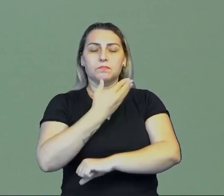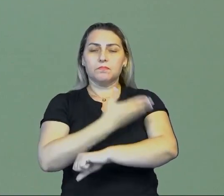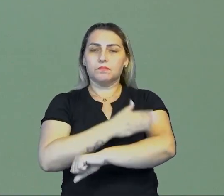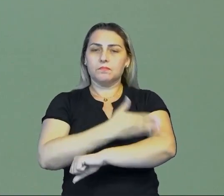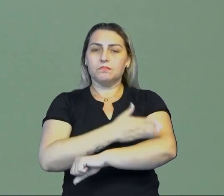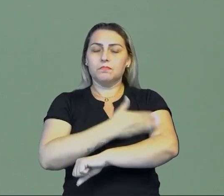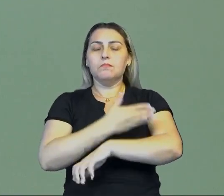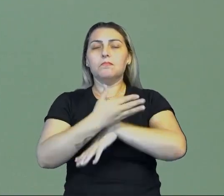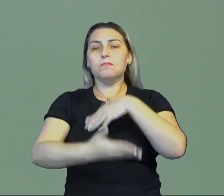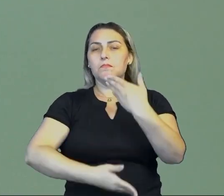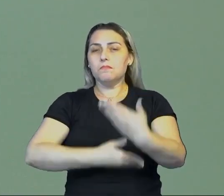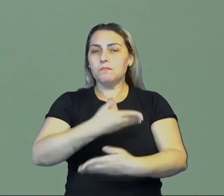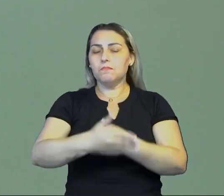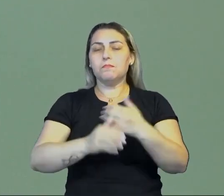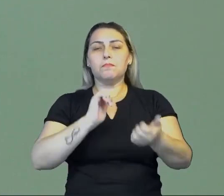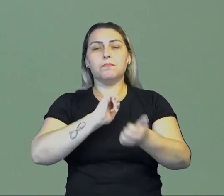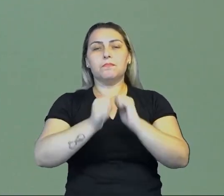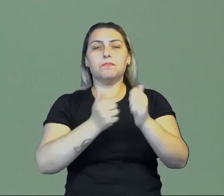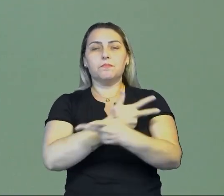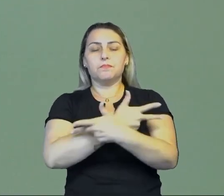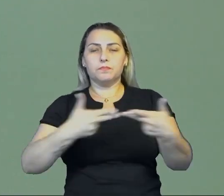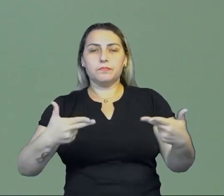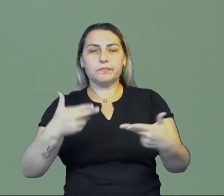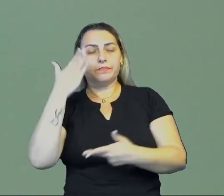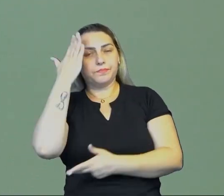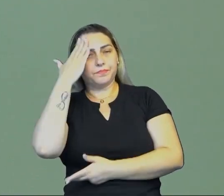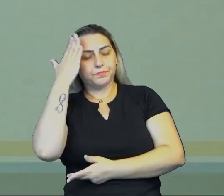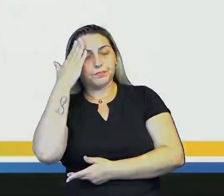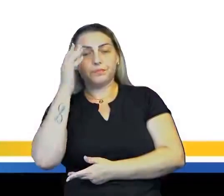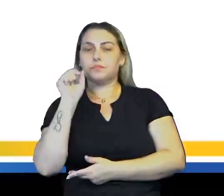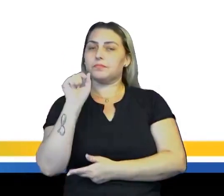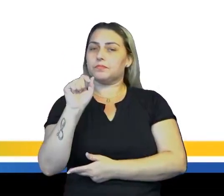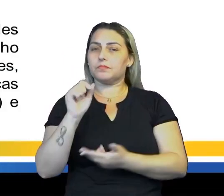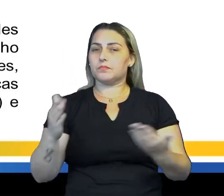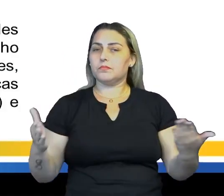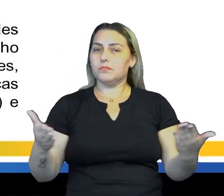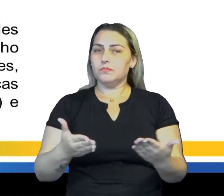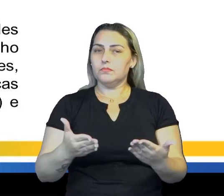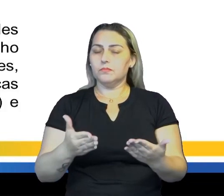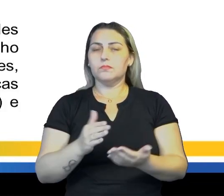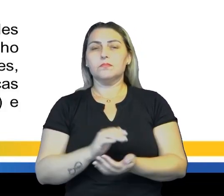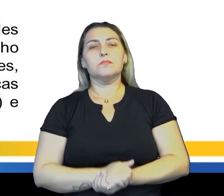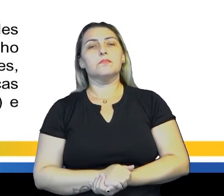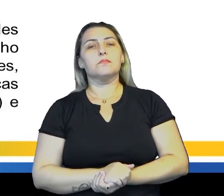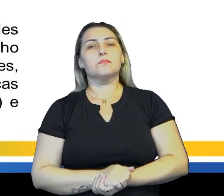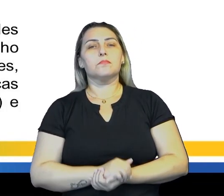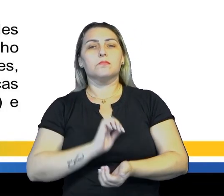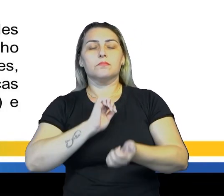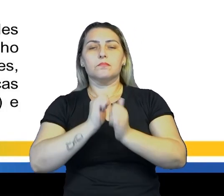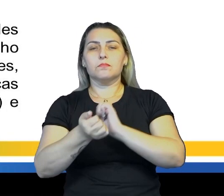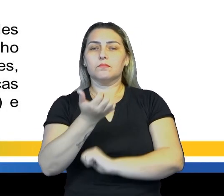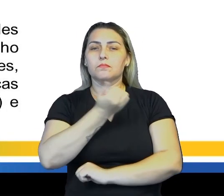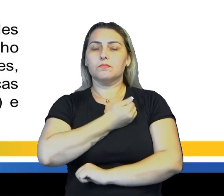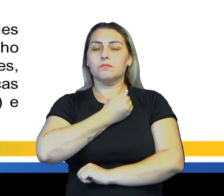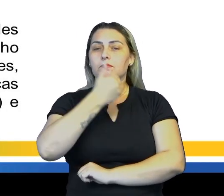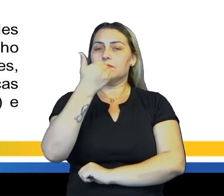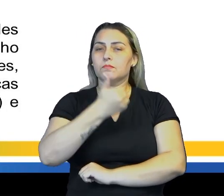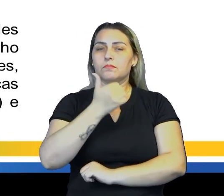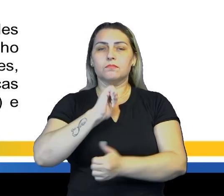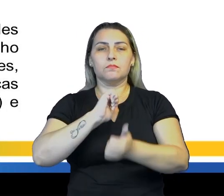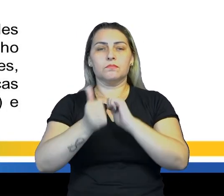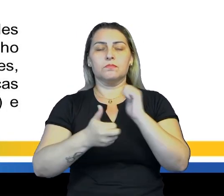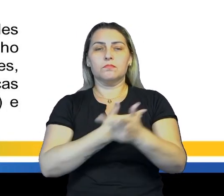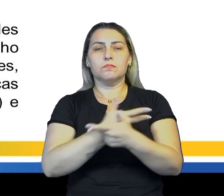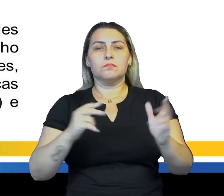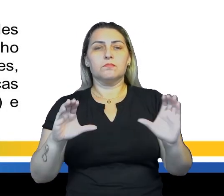práticas relacionadas ao atletismo que a gente vai entender o que é agora vamos lá Esporte número um o